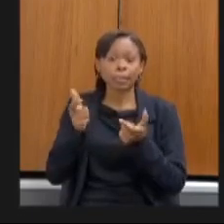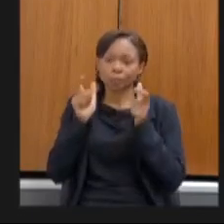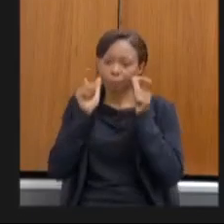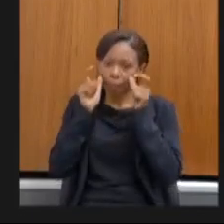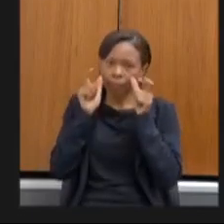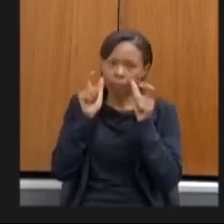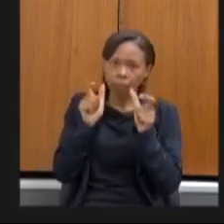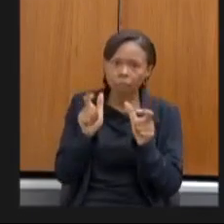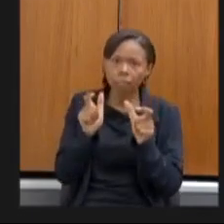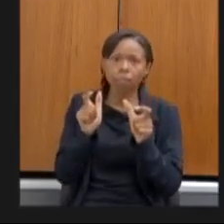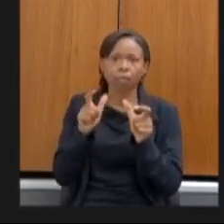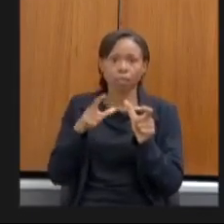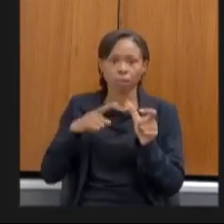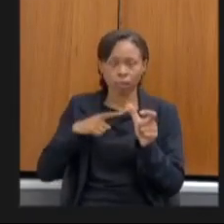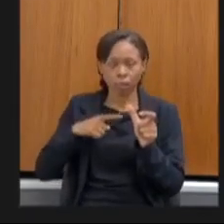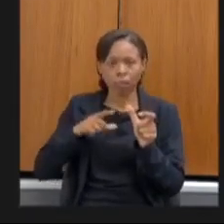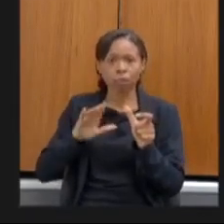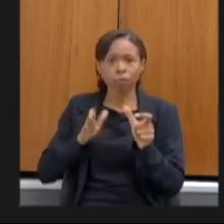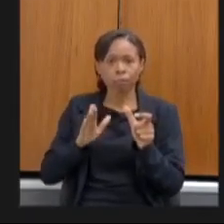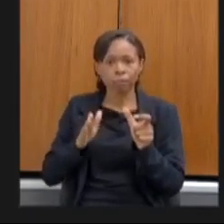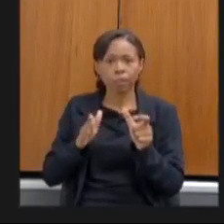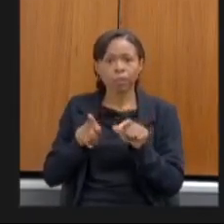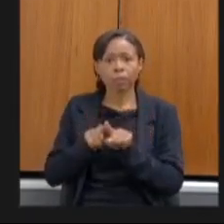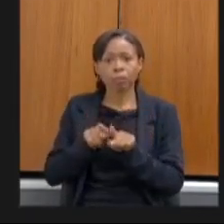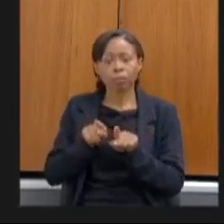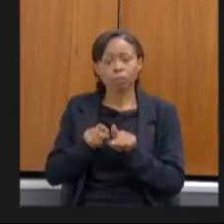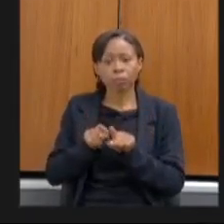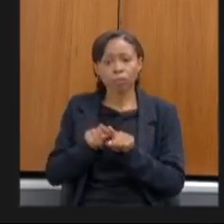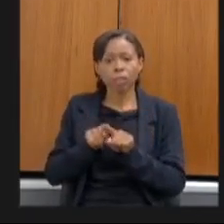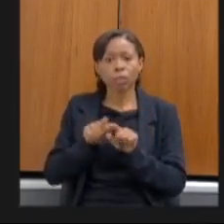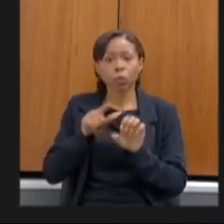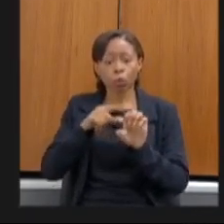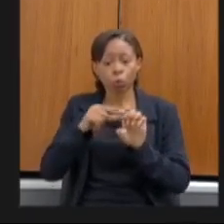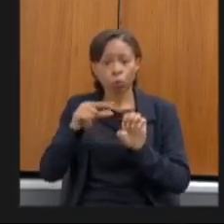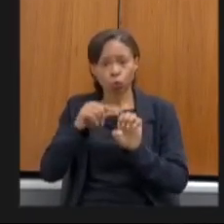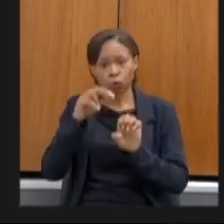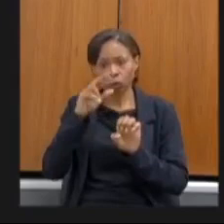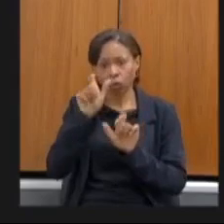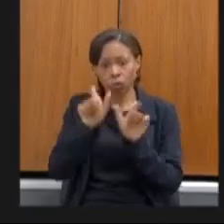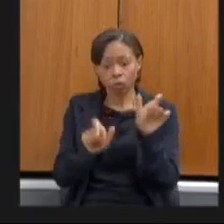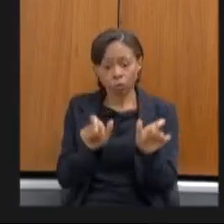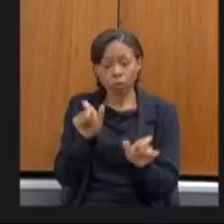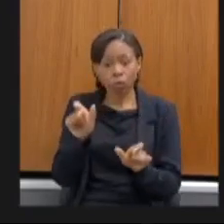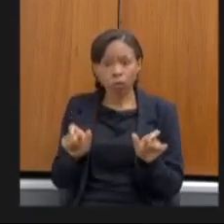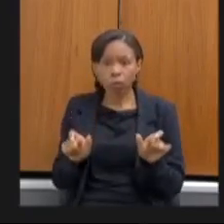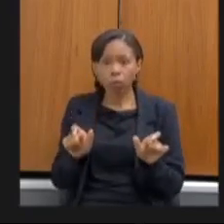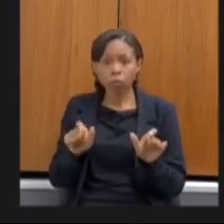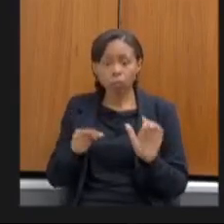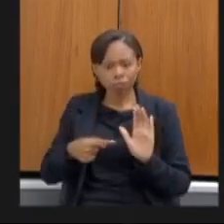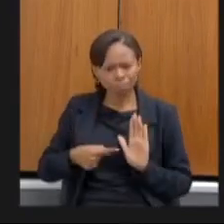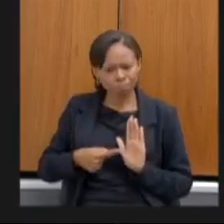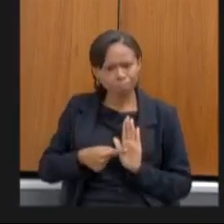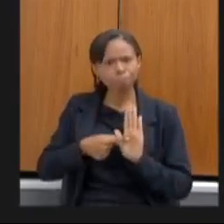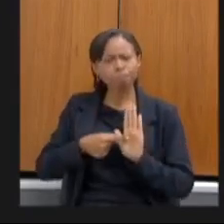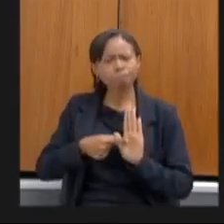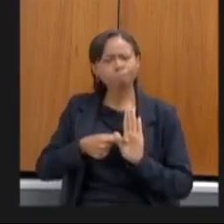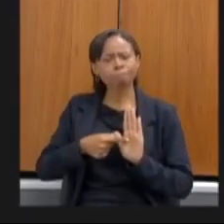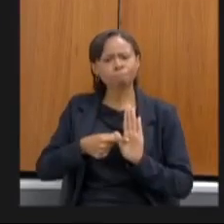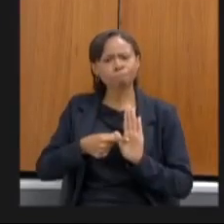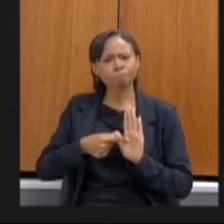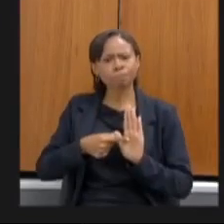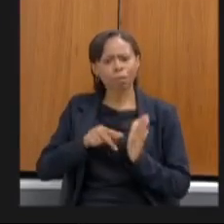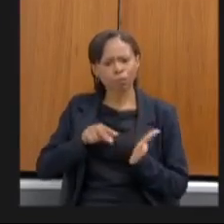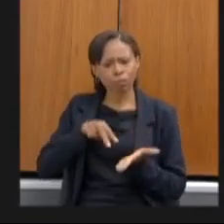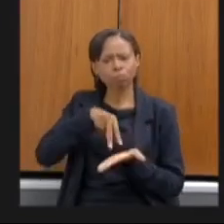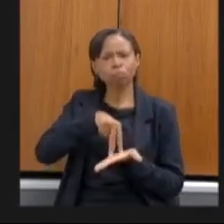e colocasse não é e os nossos empreendedores e em destaque para que isso tudo nós desce